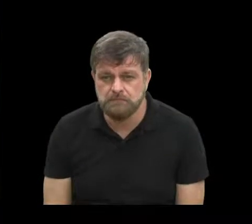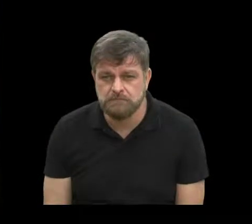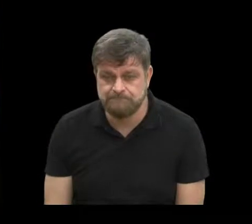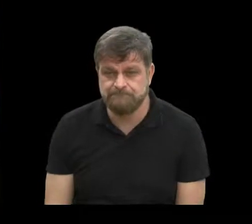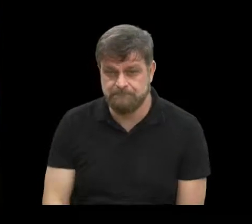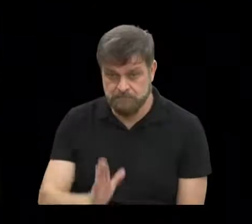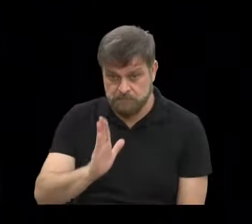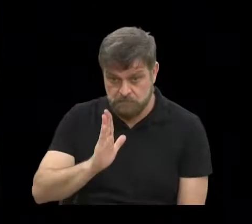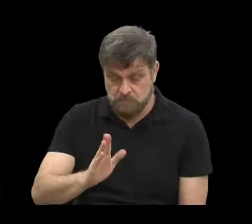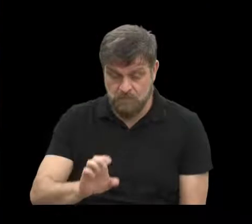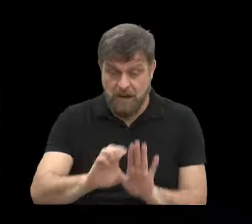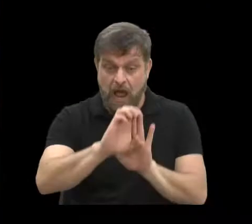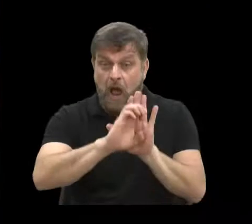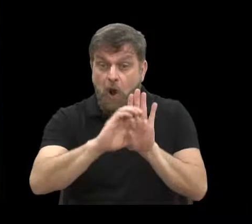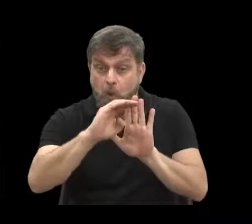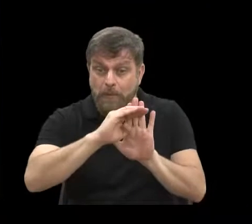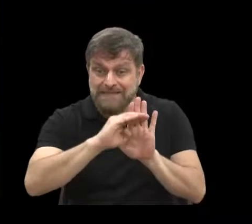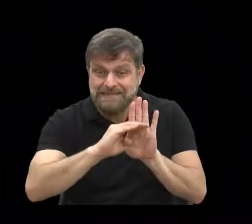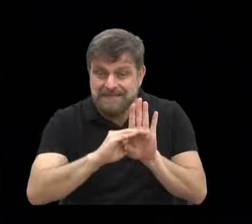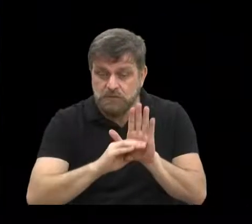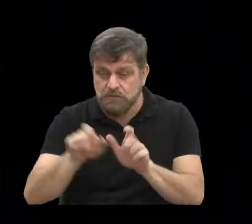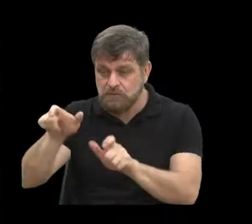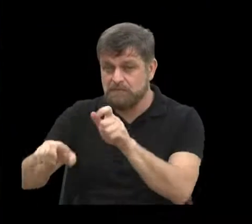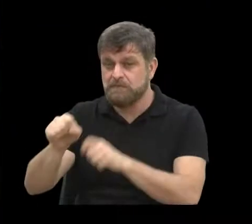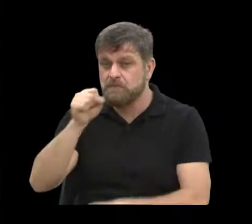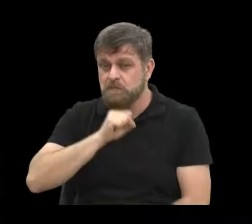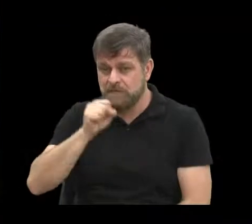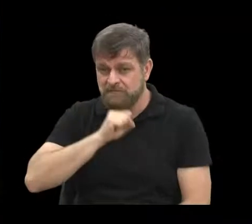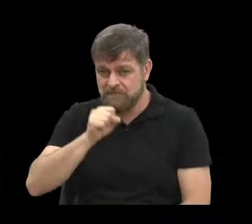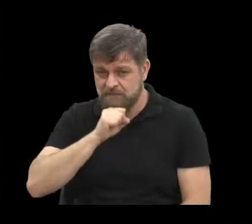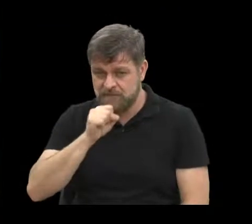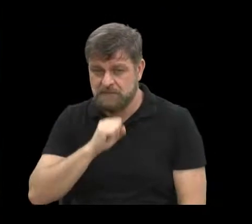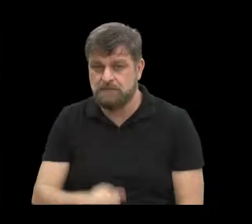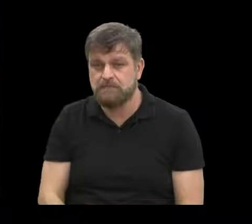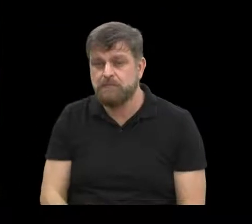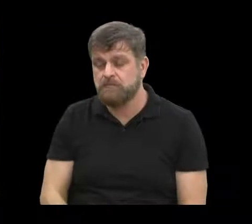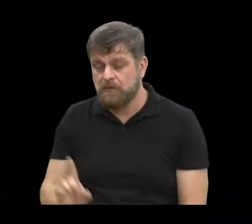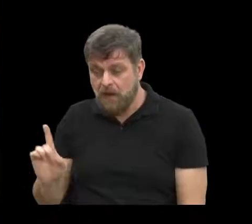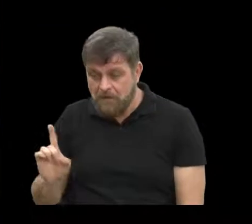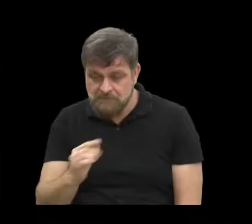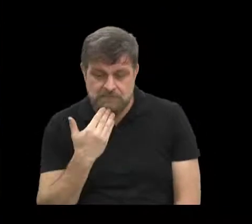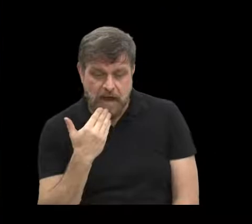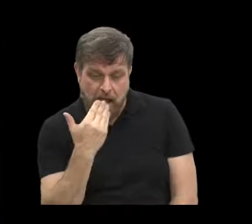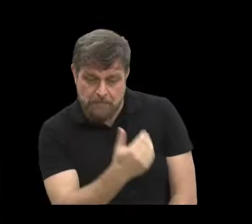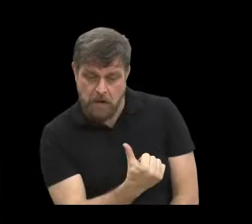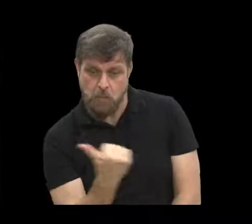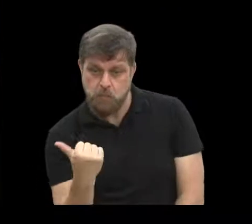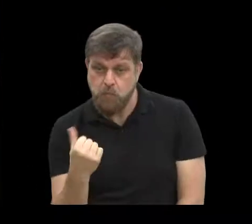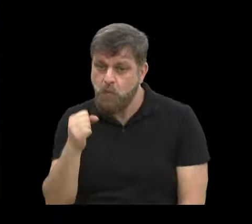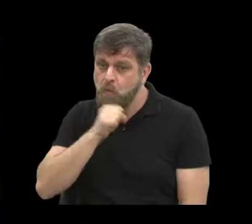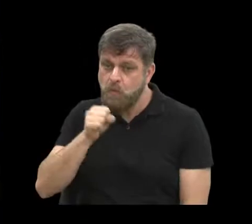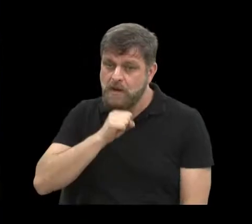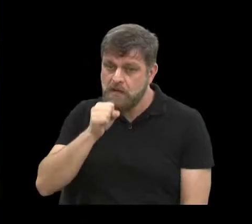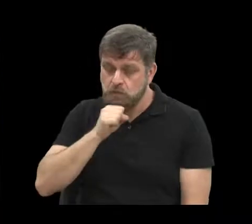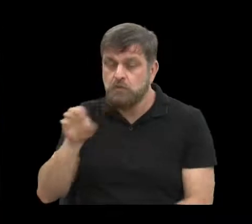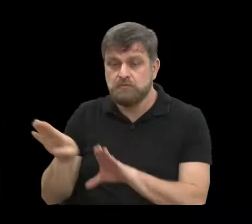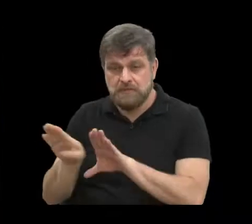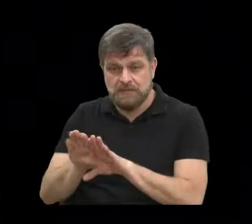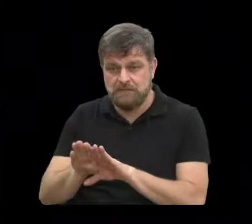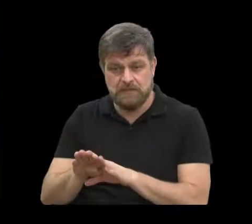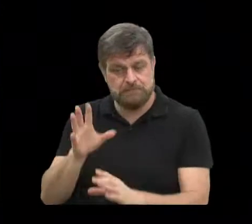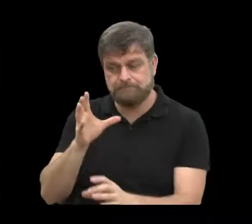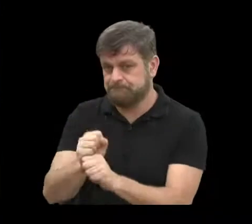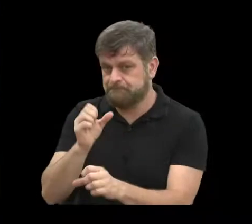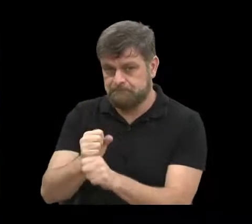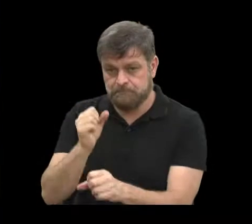Conforme o Estatuto do Idoso, quando o benefício é solicitado para um outro idoso, não entra no cálculo, tá? Então, eu